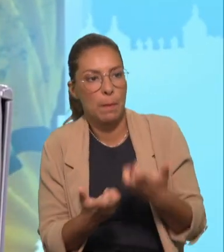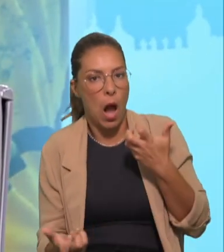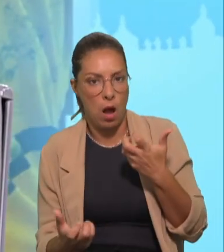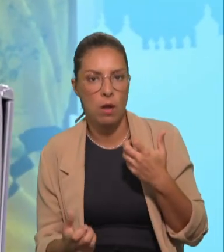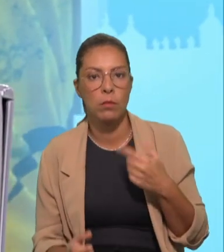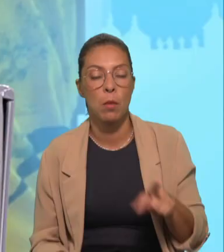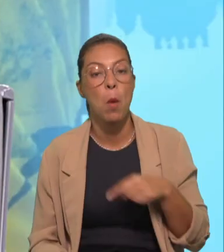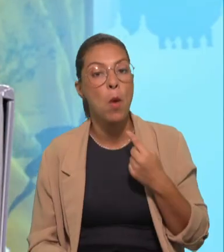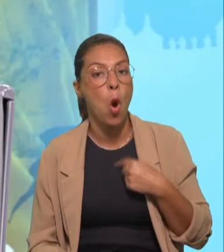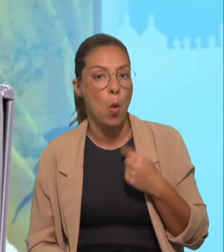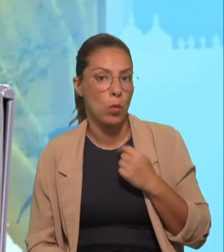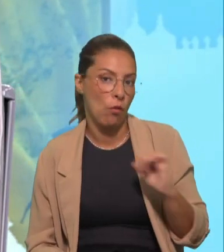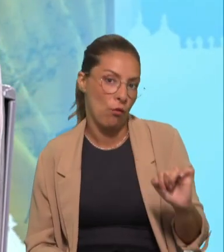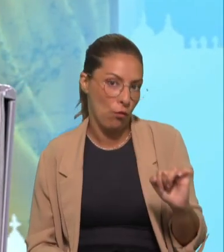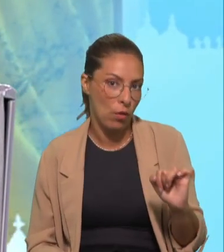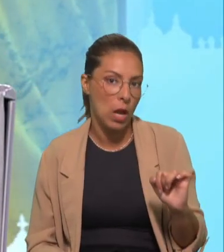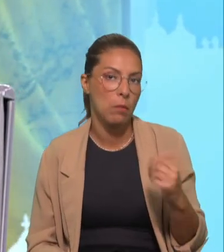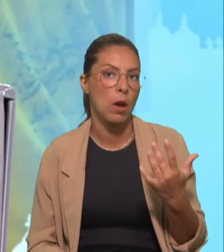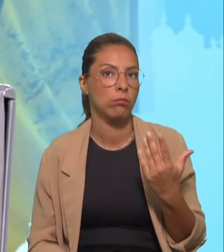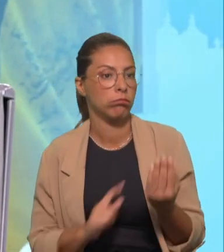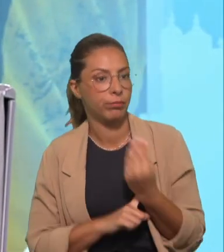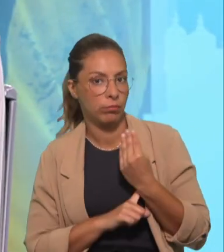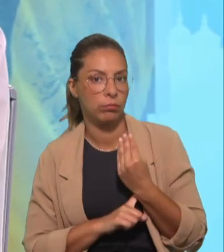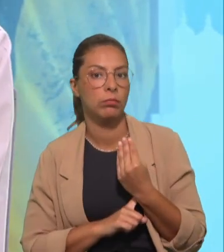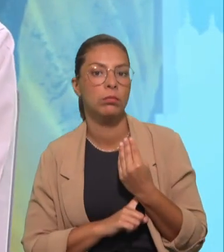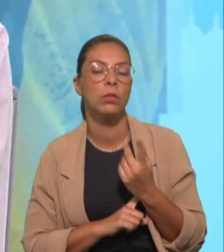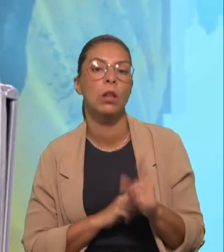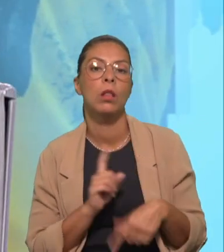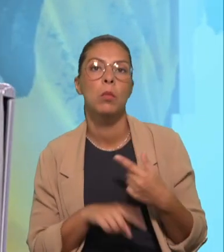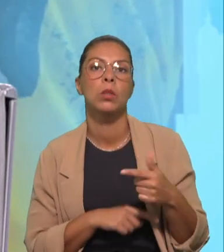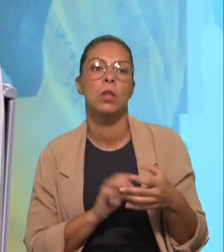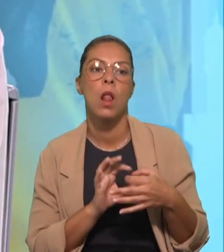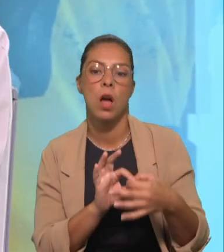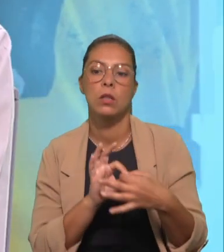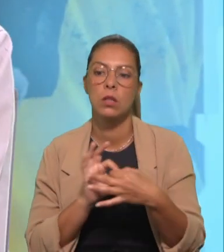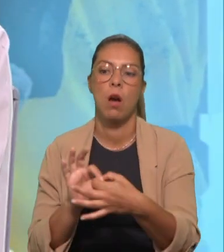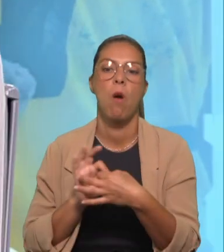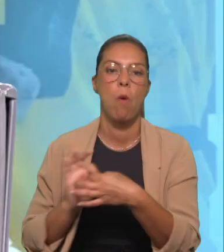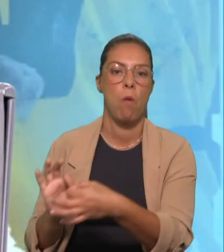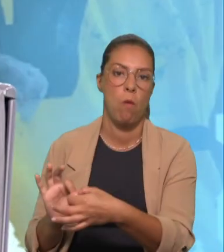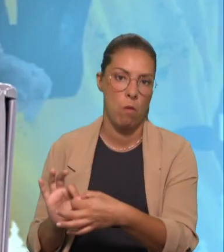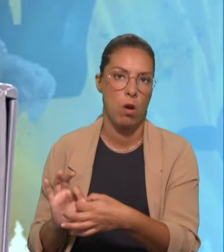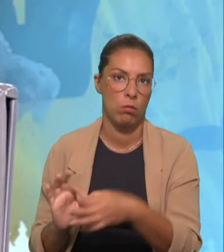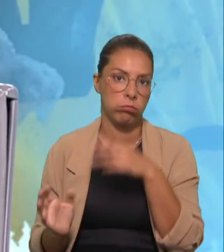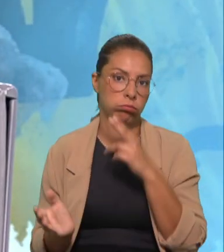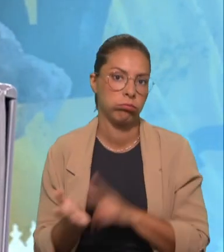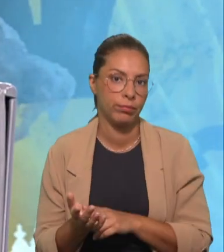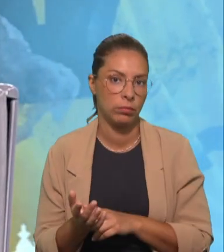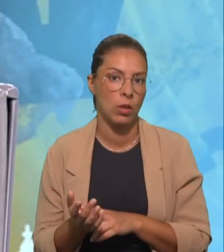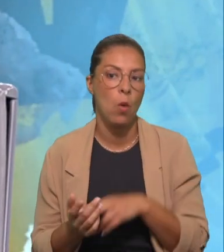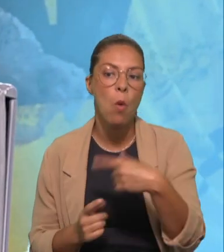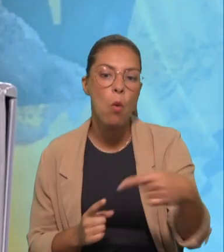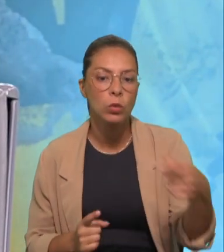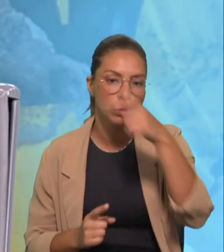para si próprios, não é? Na autenticidade. E depois na relação em que se comprometem com as outras pessoas e com as